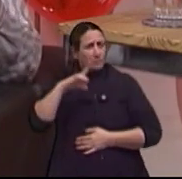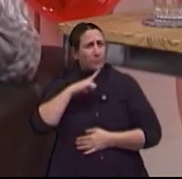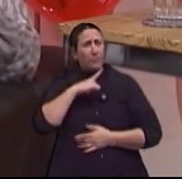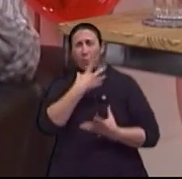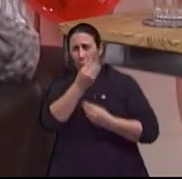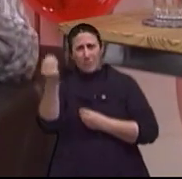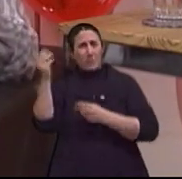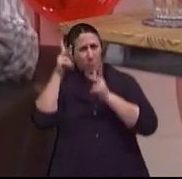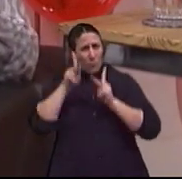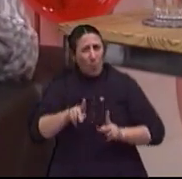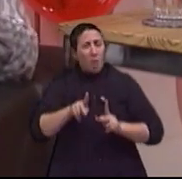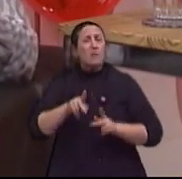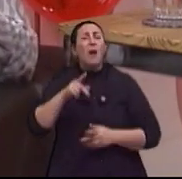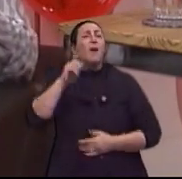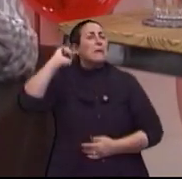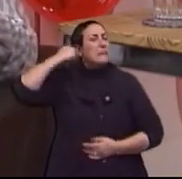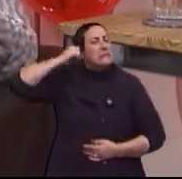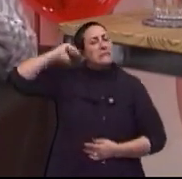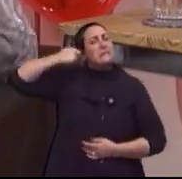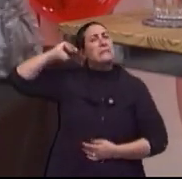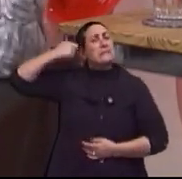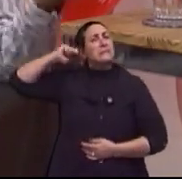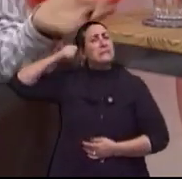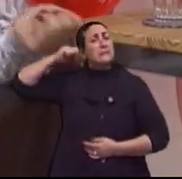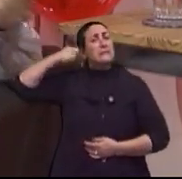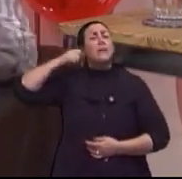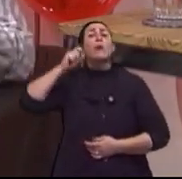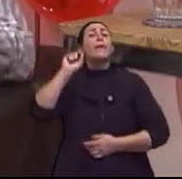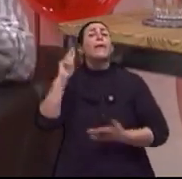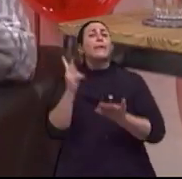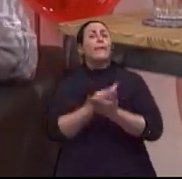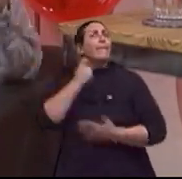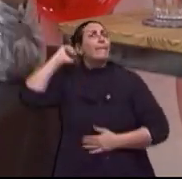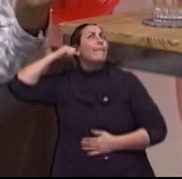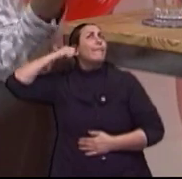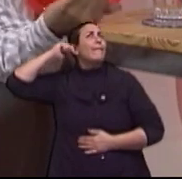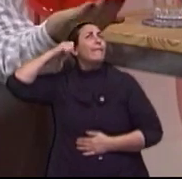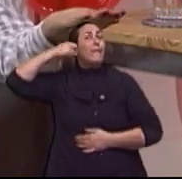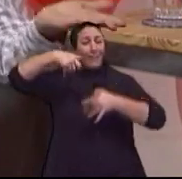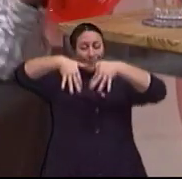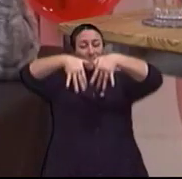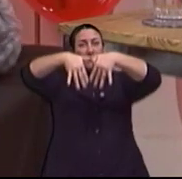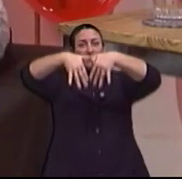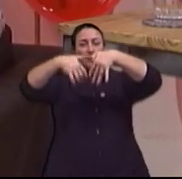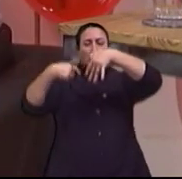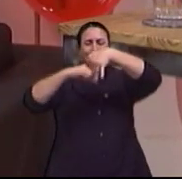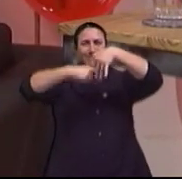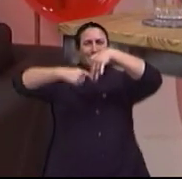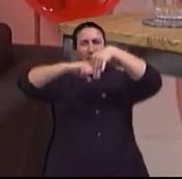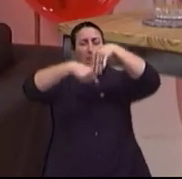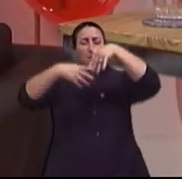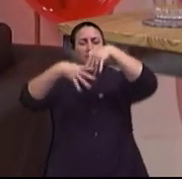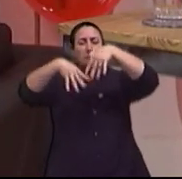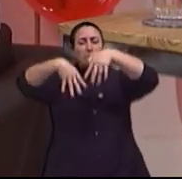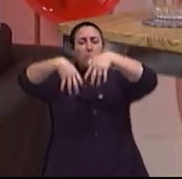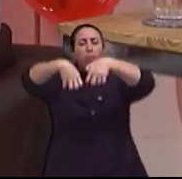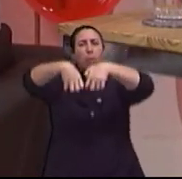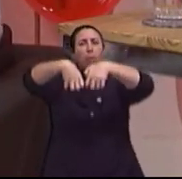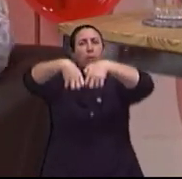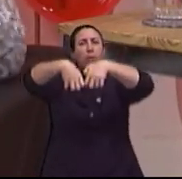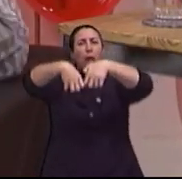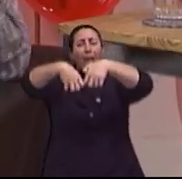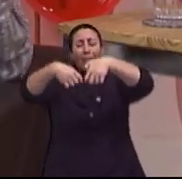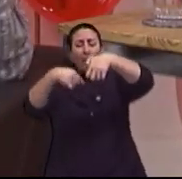seca e não sai mais cera aí tem que ir no médico tirar então naturalmente a cera ela sai sozinha do